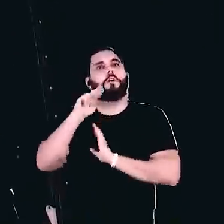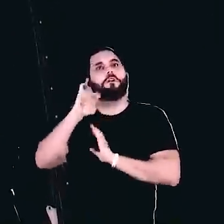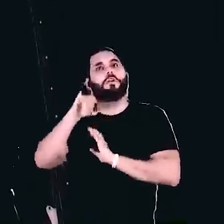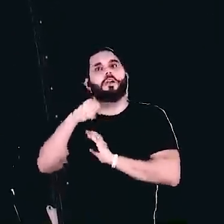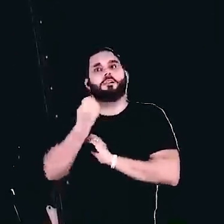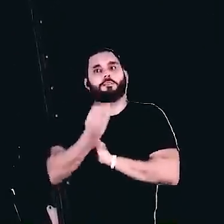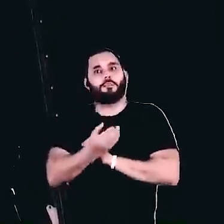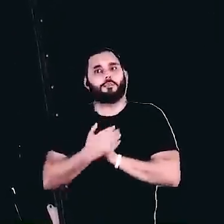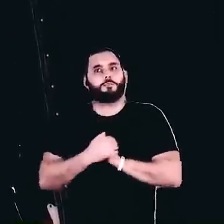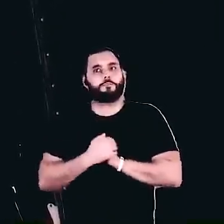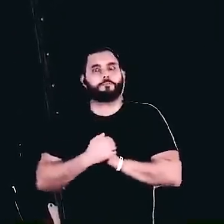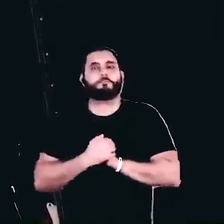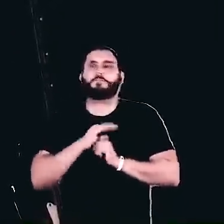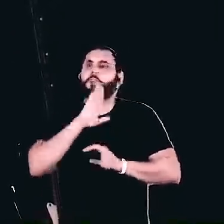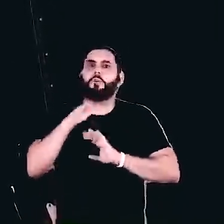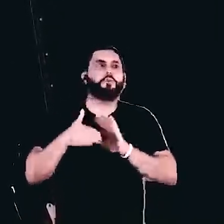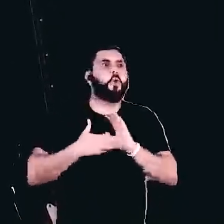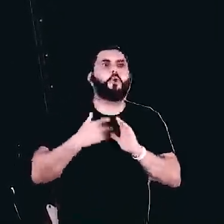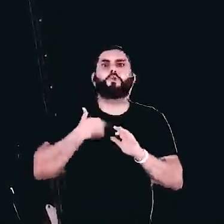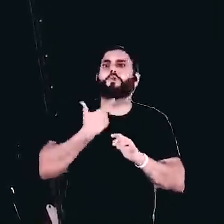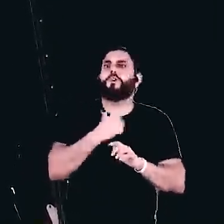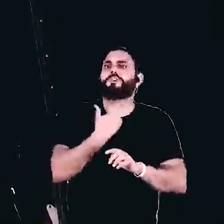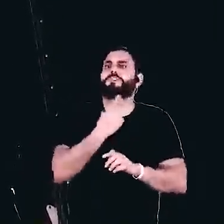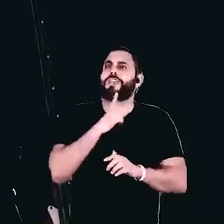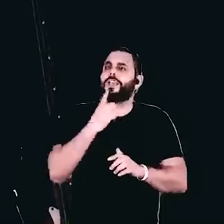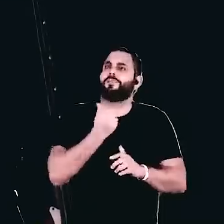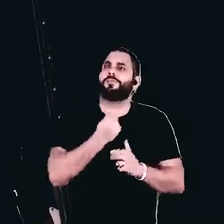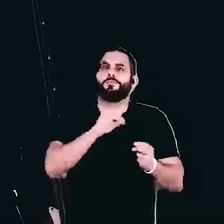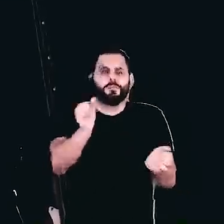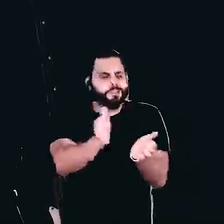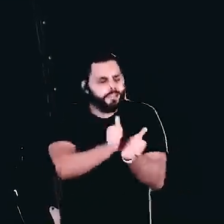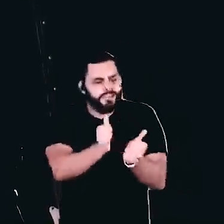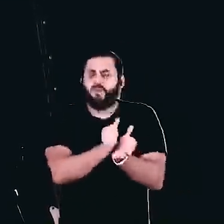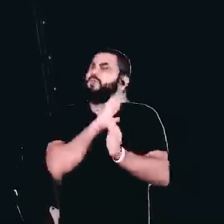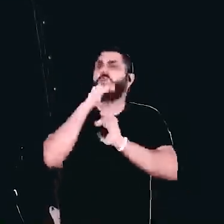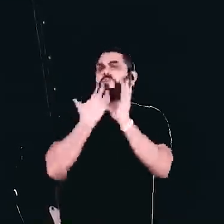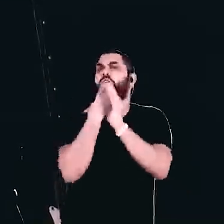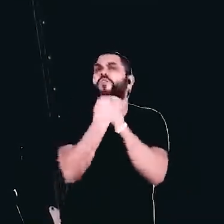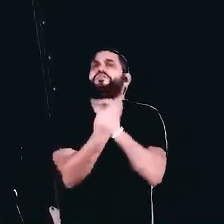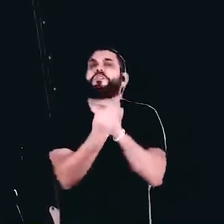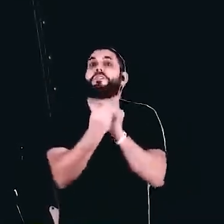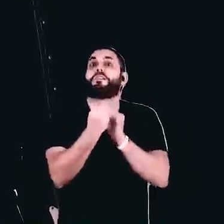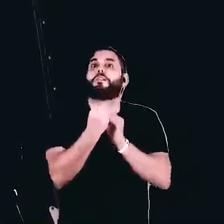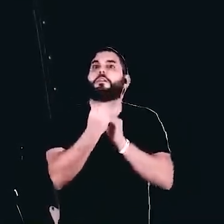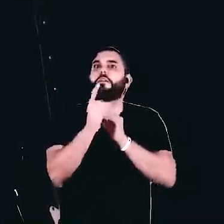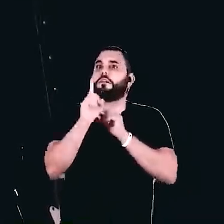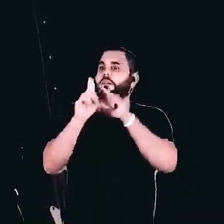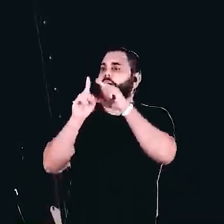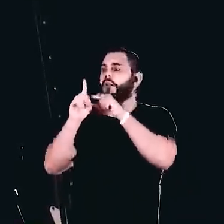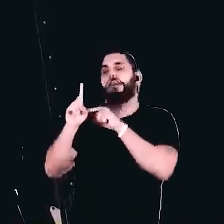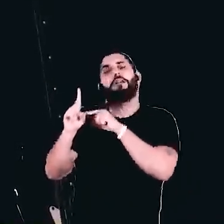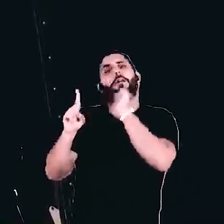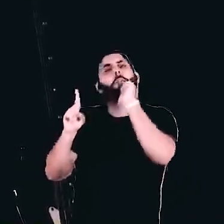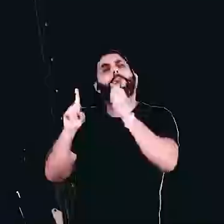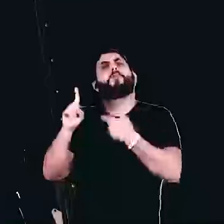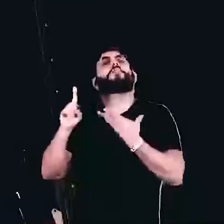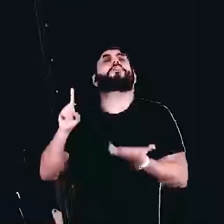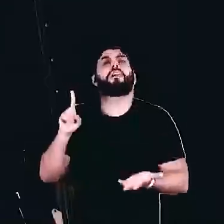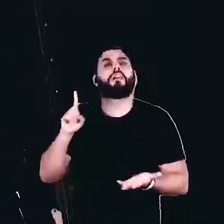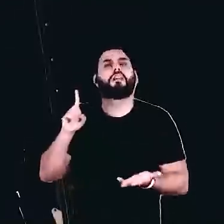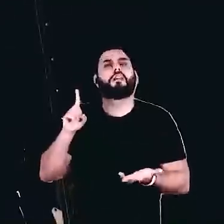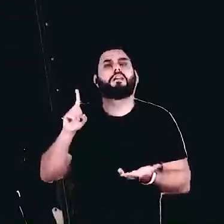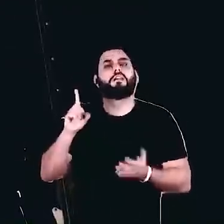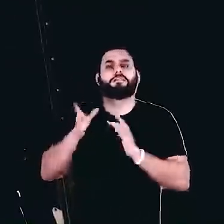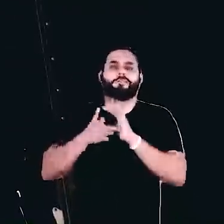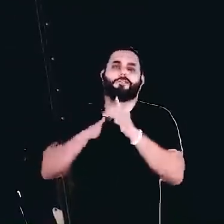Onésimos. Somos todos devedores, somos todos escravos, somos todos fugitivos. E alguém pode pagar essa dívida. Quem pagou para a